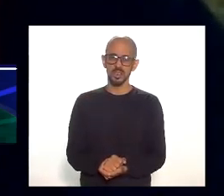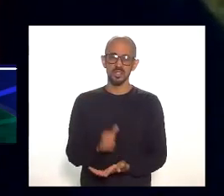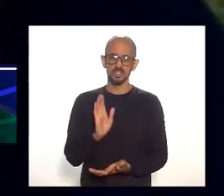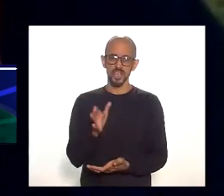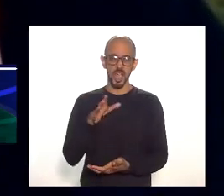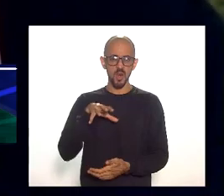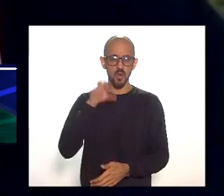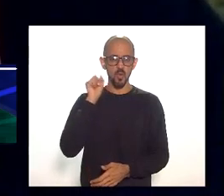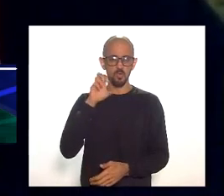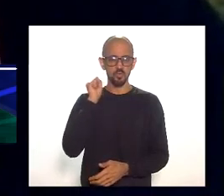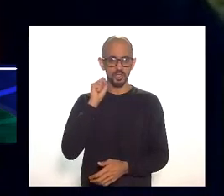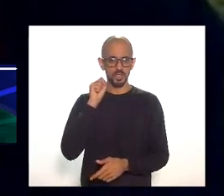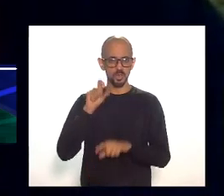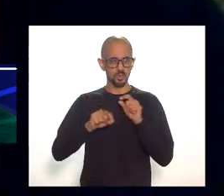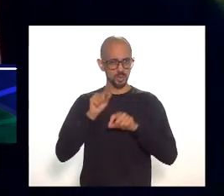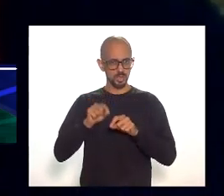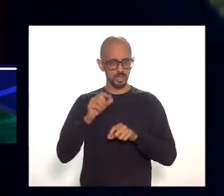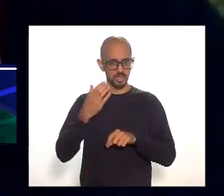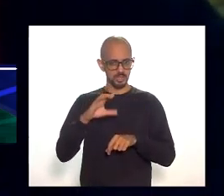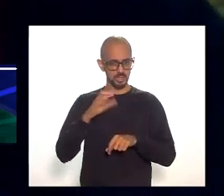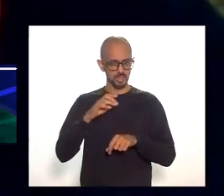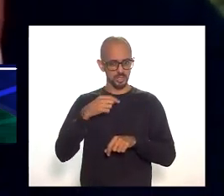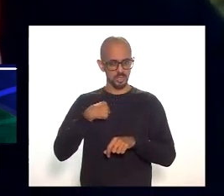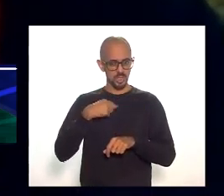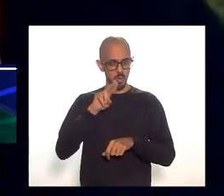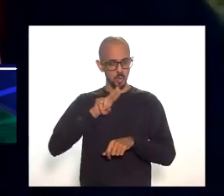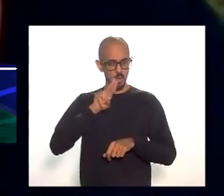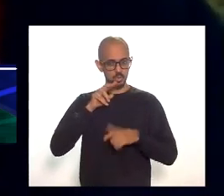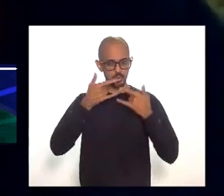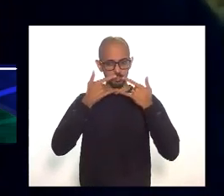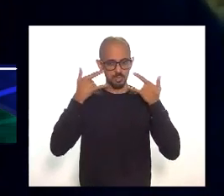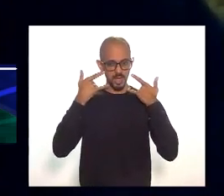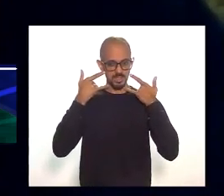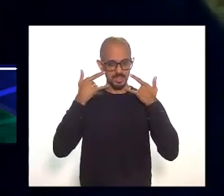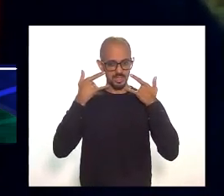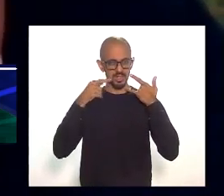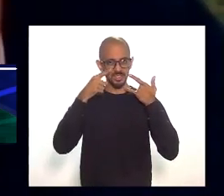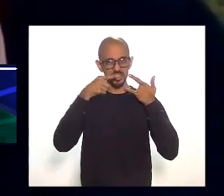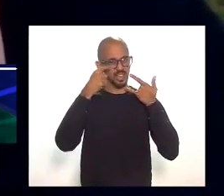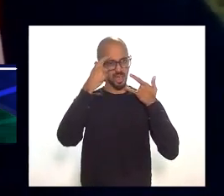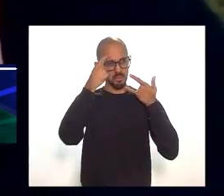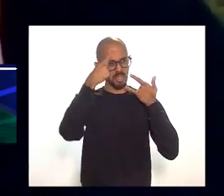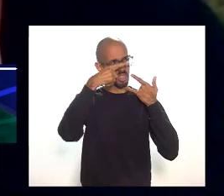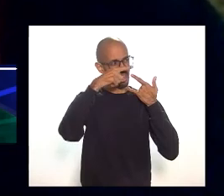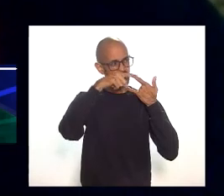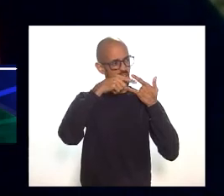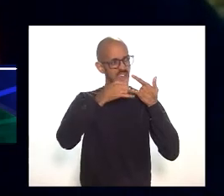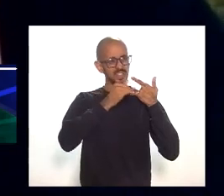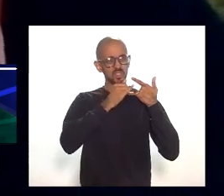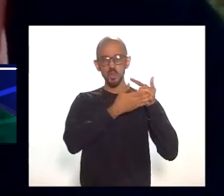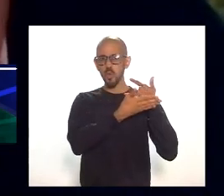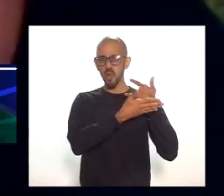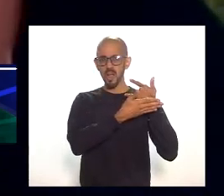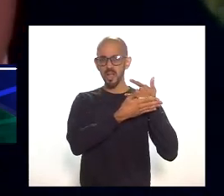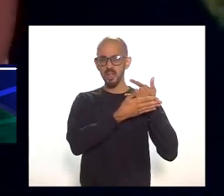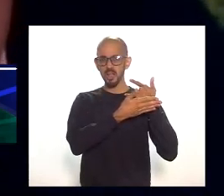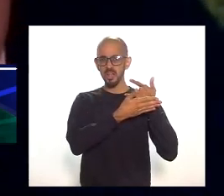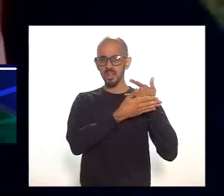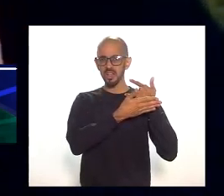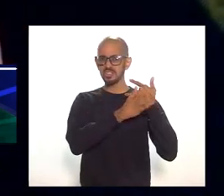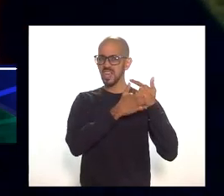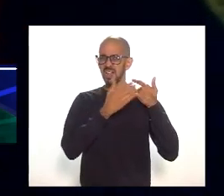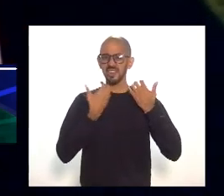a ciência falar que eu uso máscara, que a minha máscara é uma máscara ideológica. E cansei de ouvir isso.